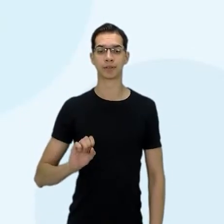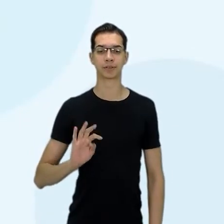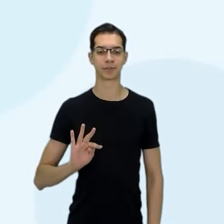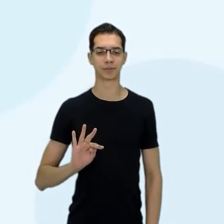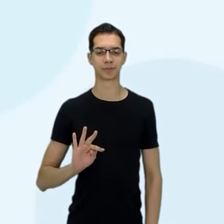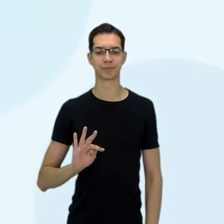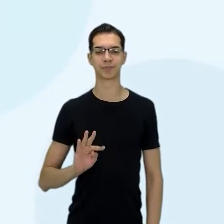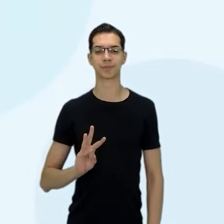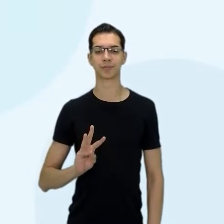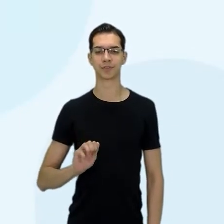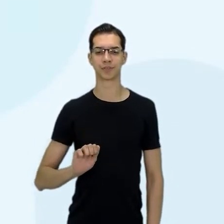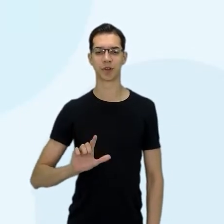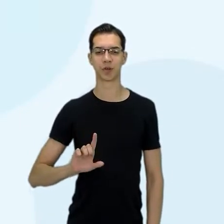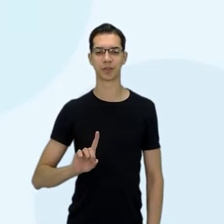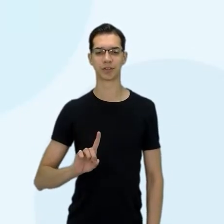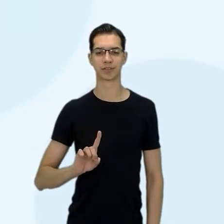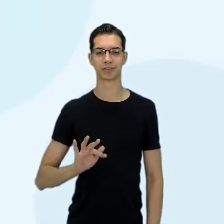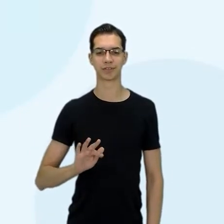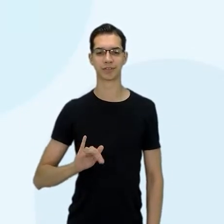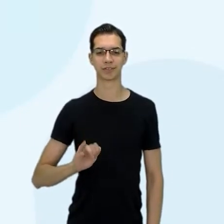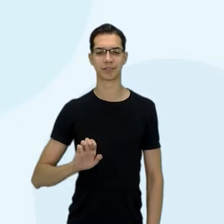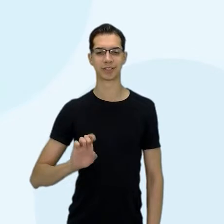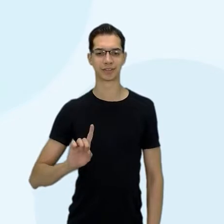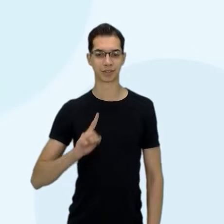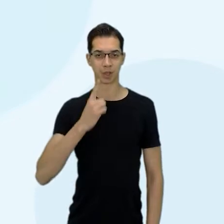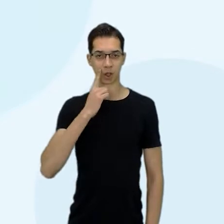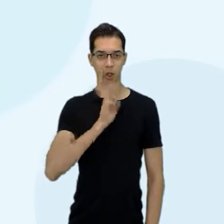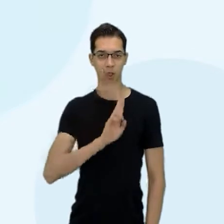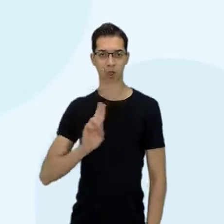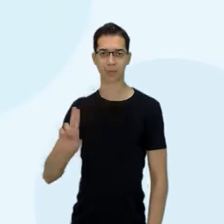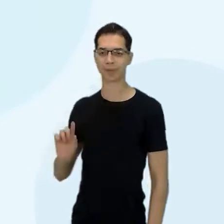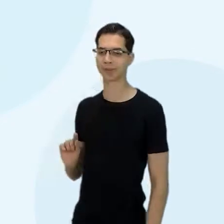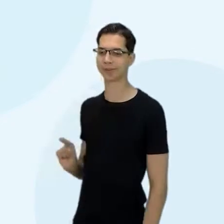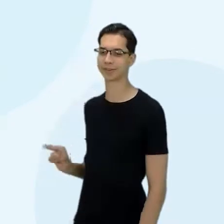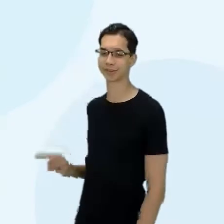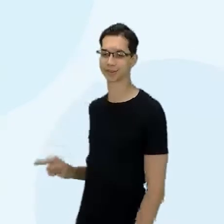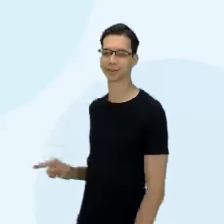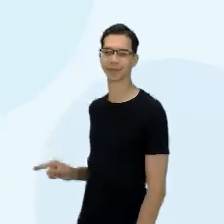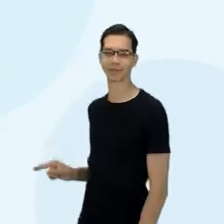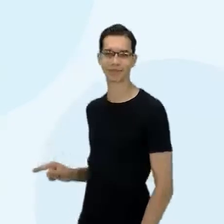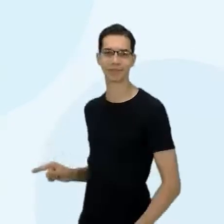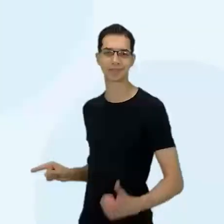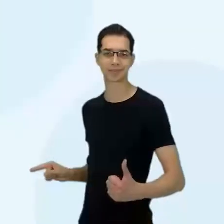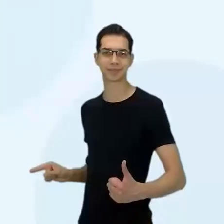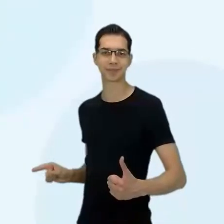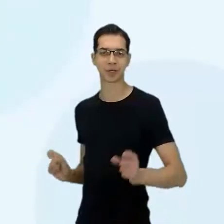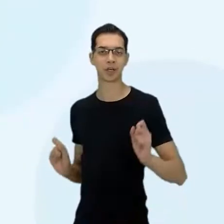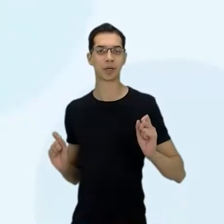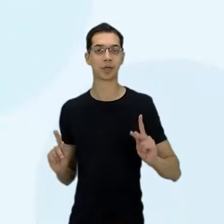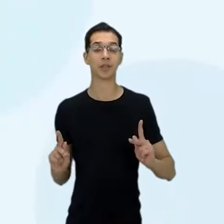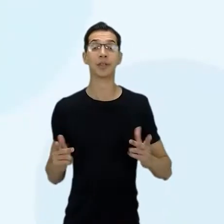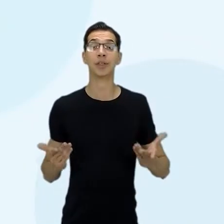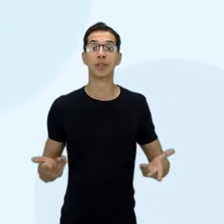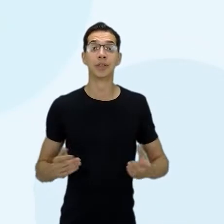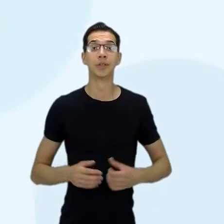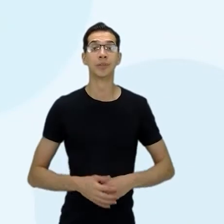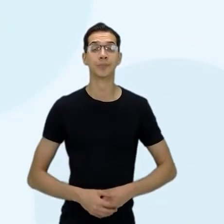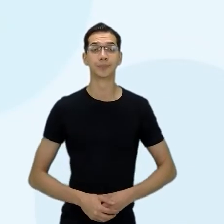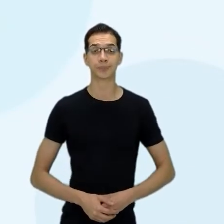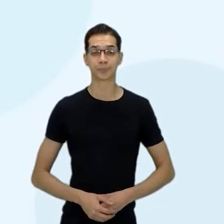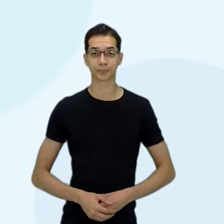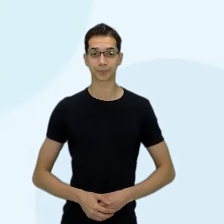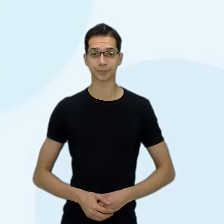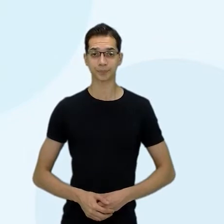Wenzel Mach. Além da clássica, a quântica e a relativística, então, existe a